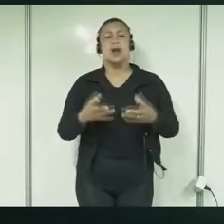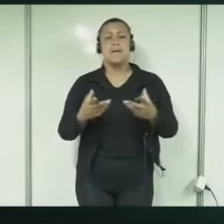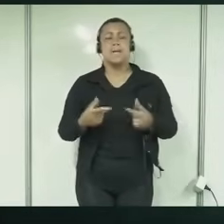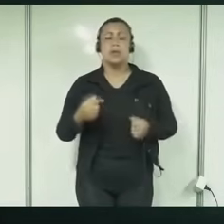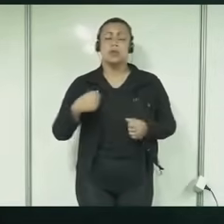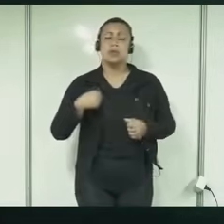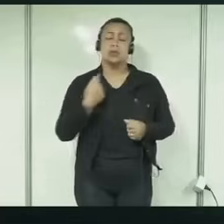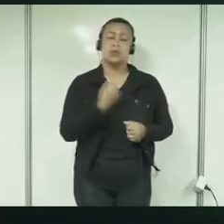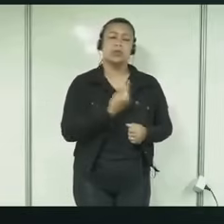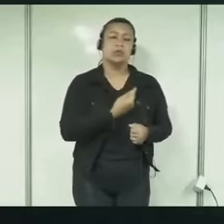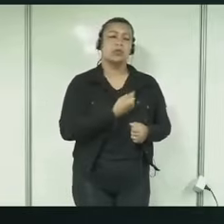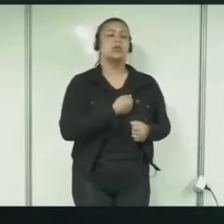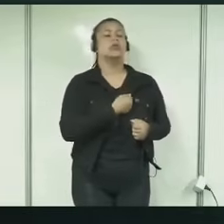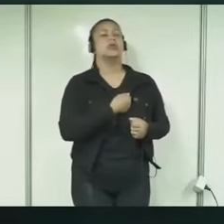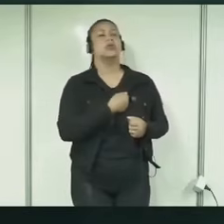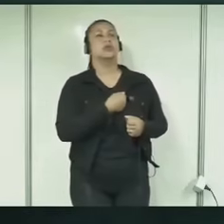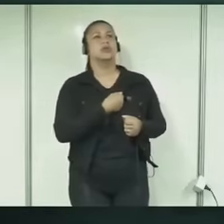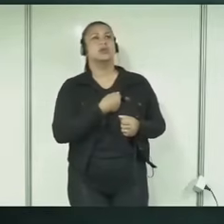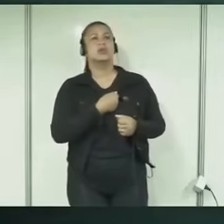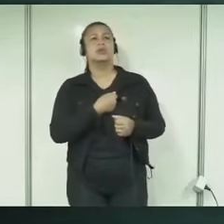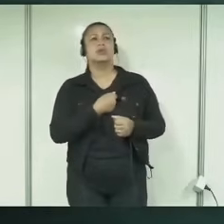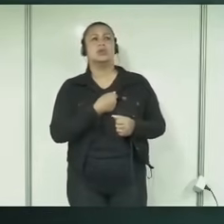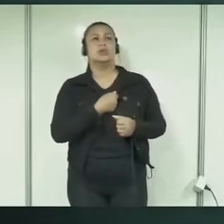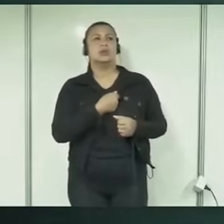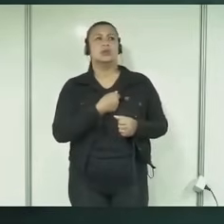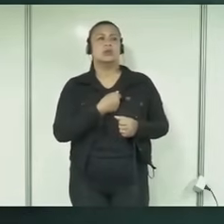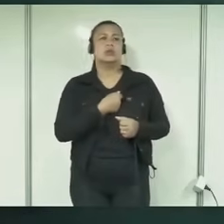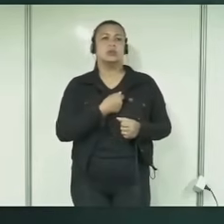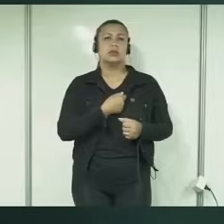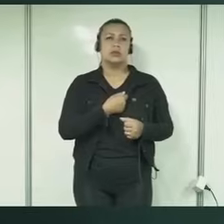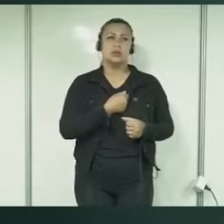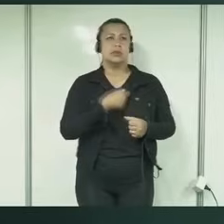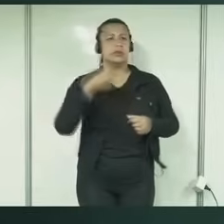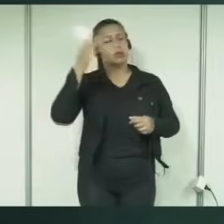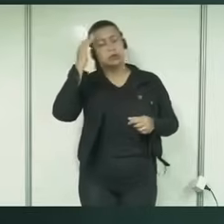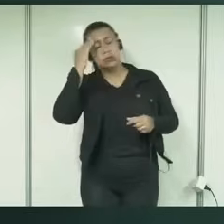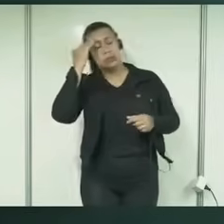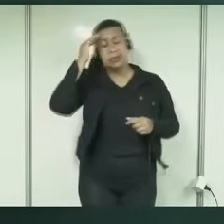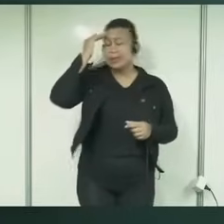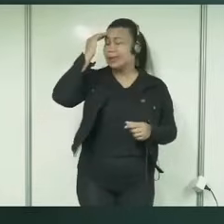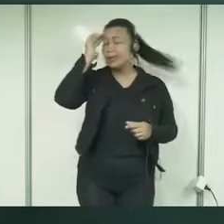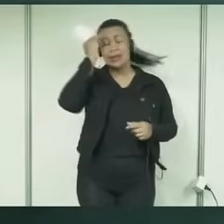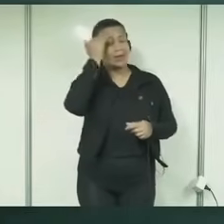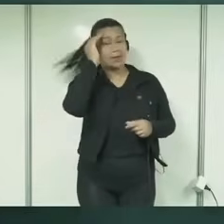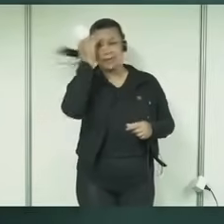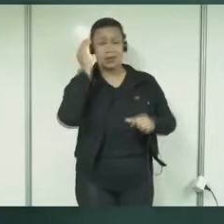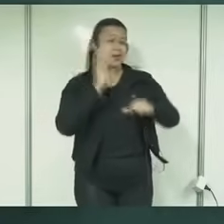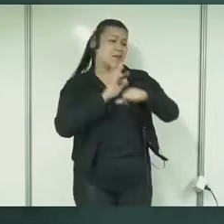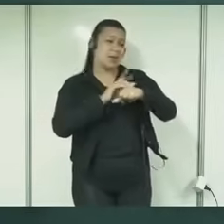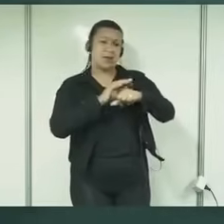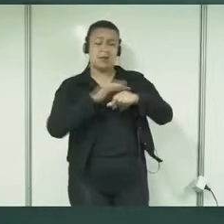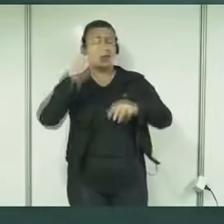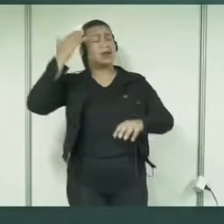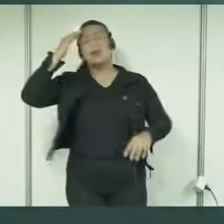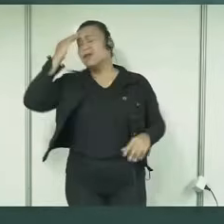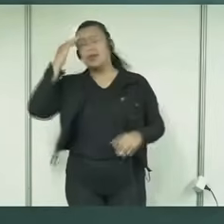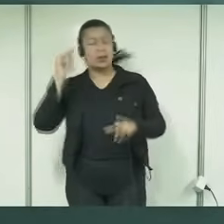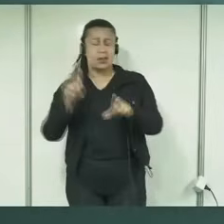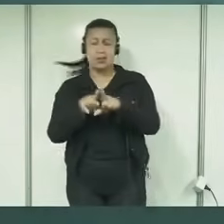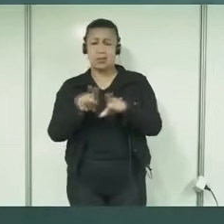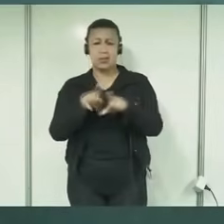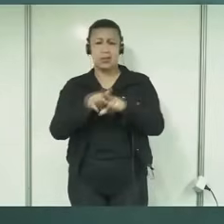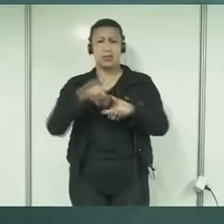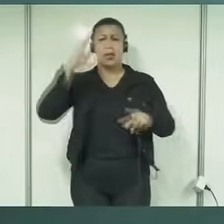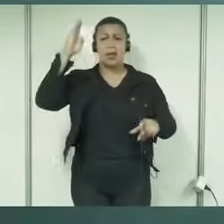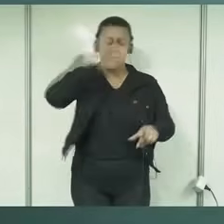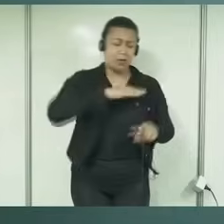nos colocamos contra a doença, contra a maldade, nós ali estamos